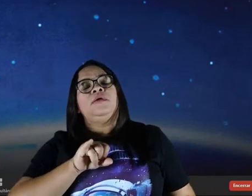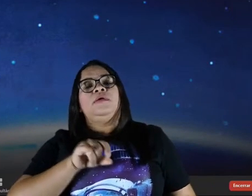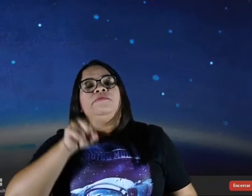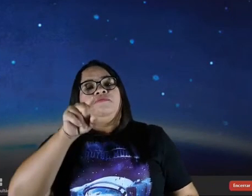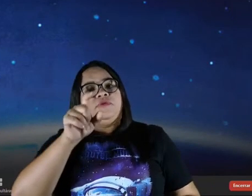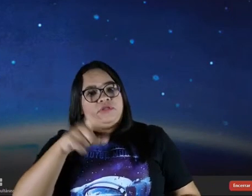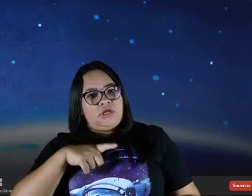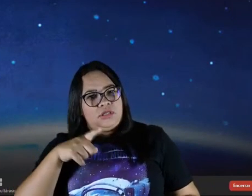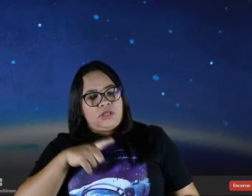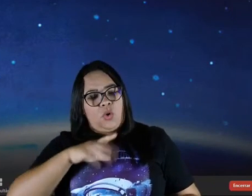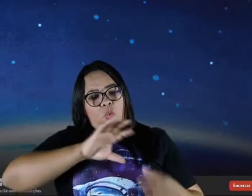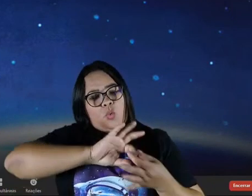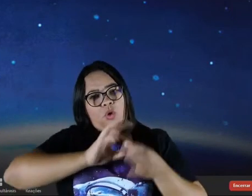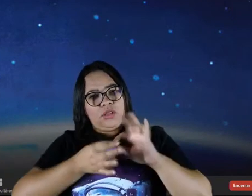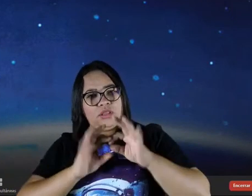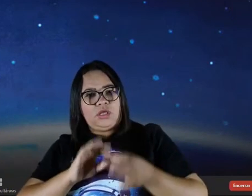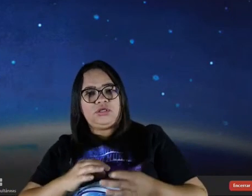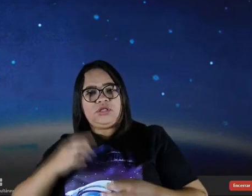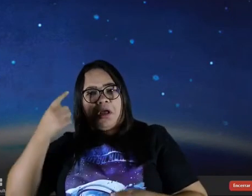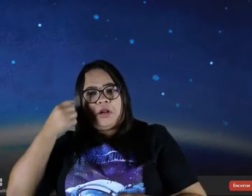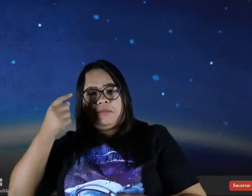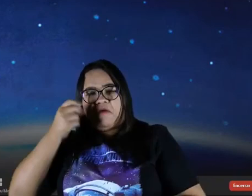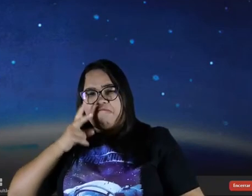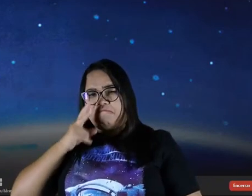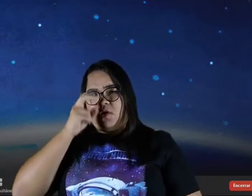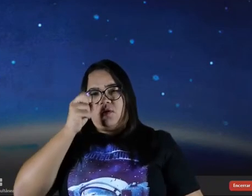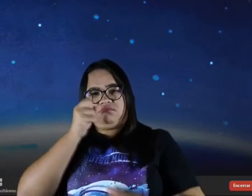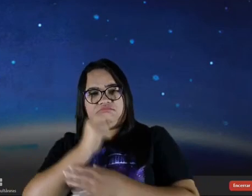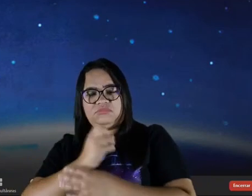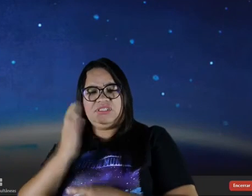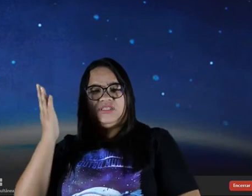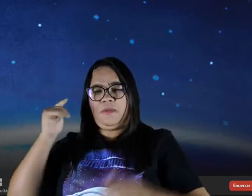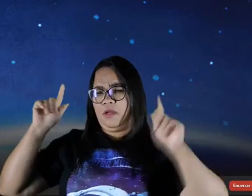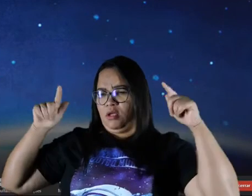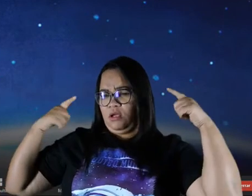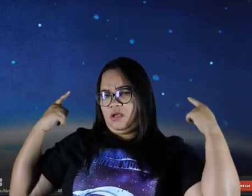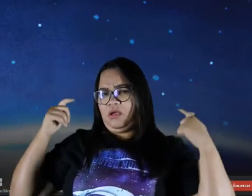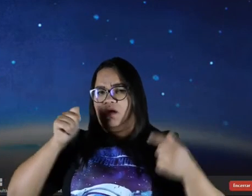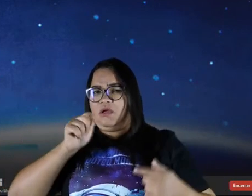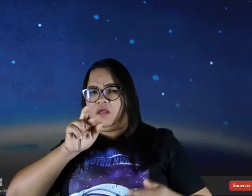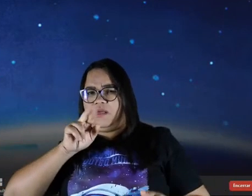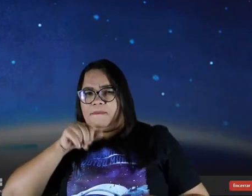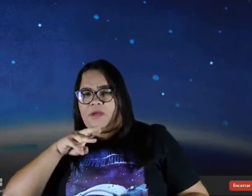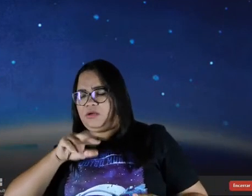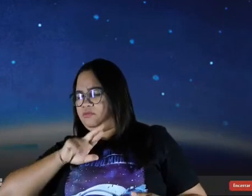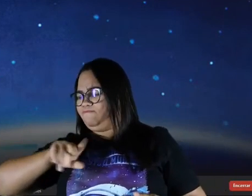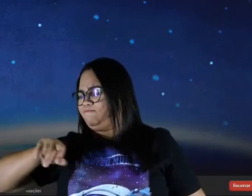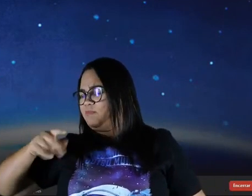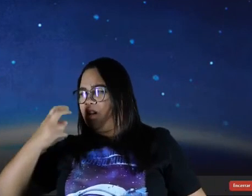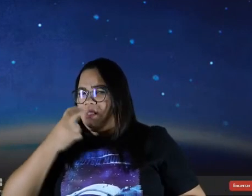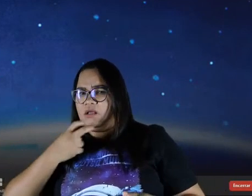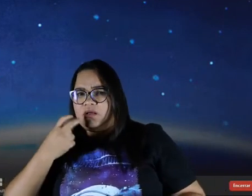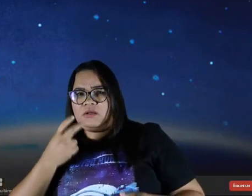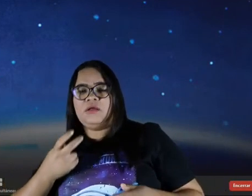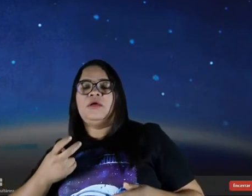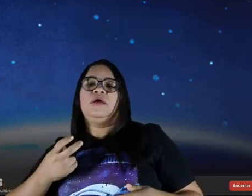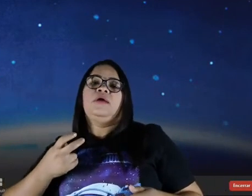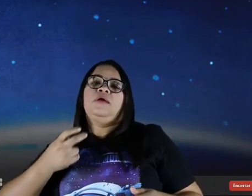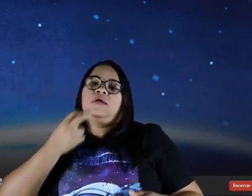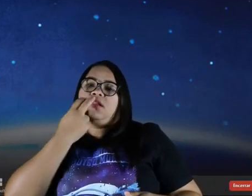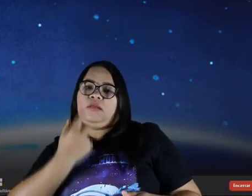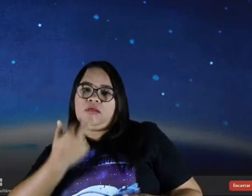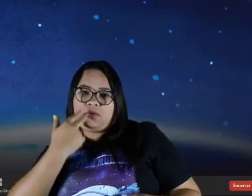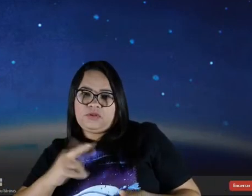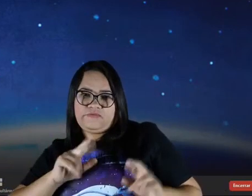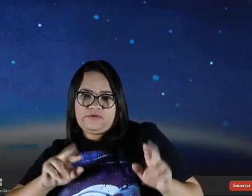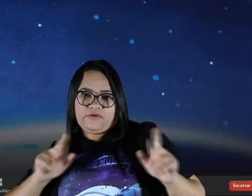um contexto acadêmico muito forte, saiba grego, hebraico, aramaico, estudou teologia, a Bíblia é